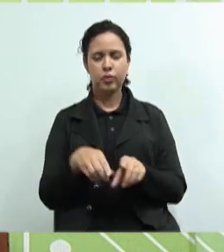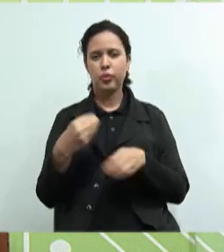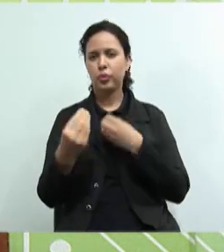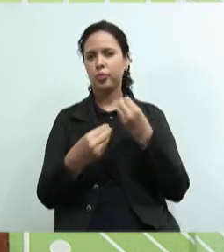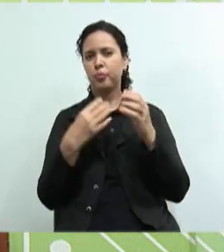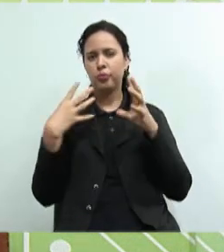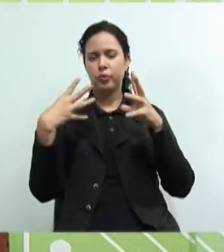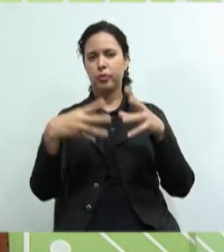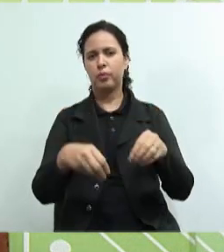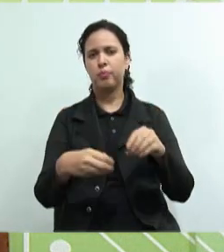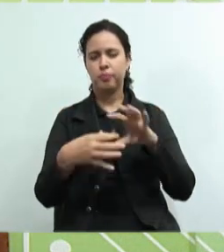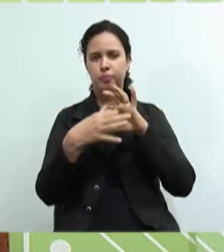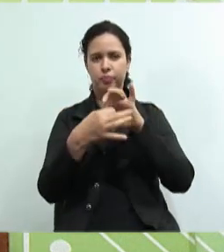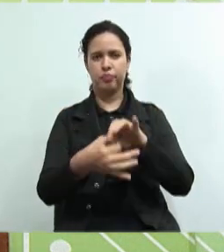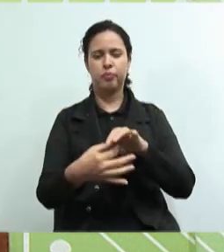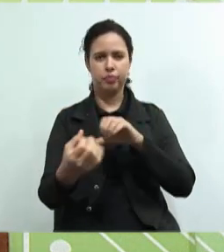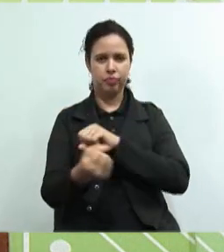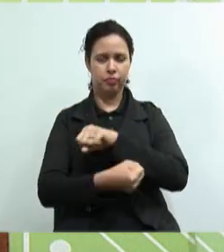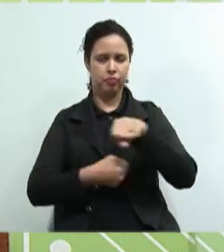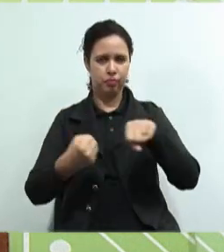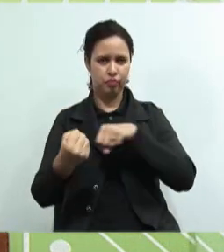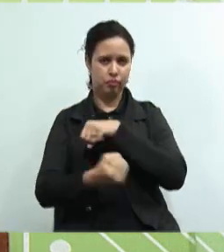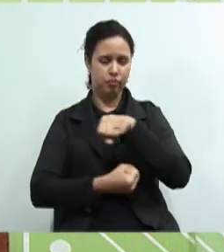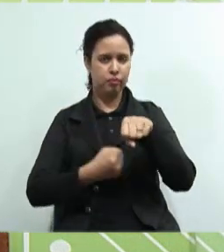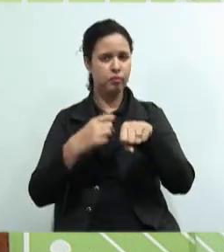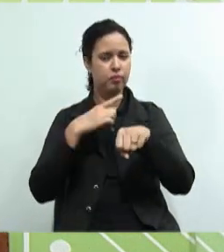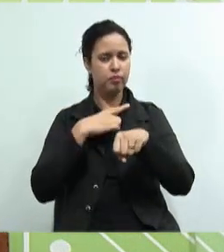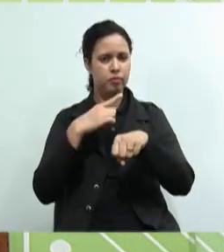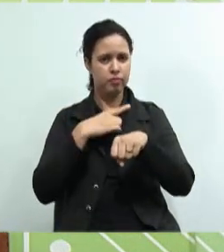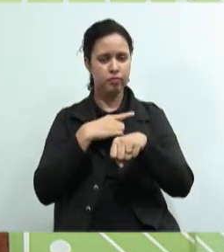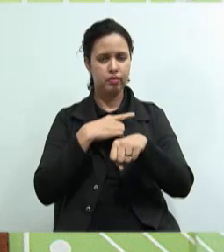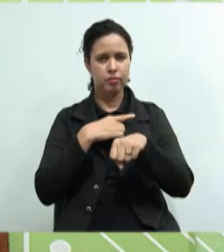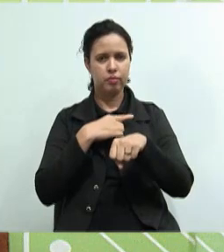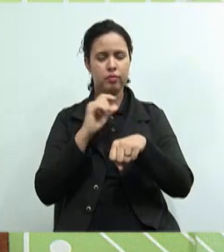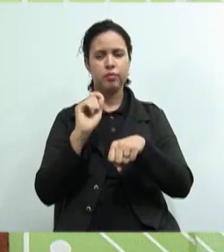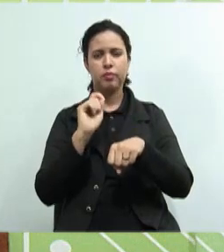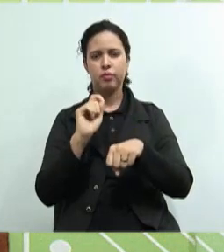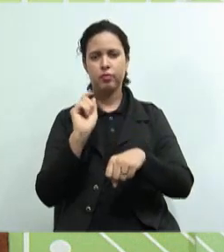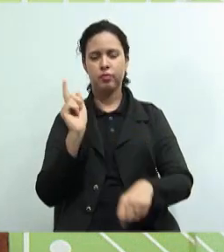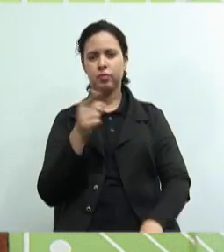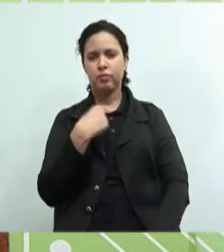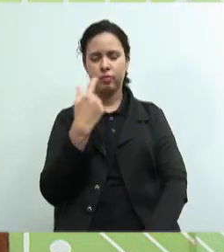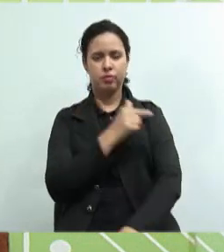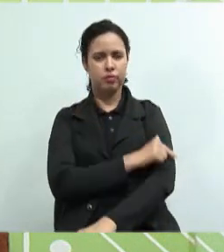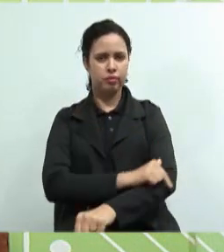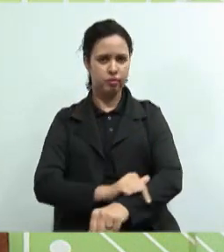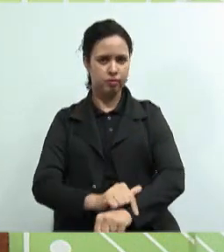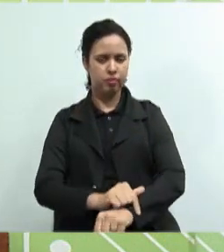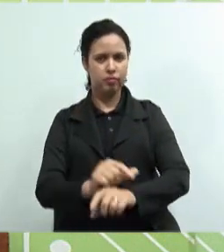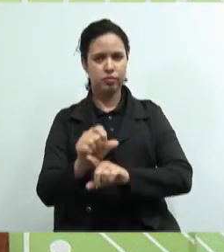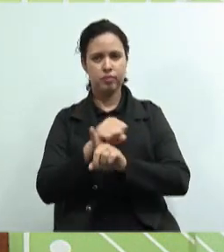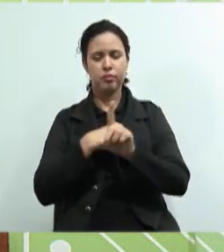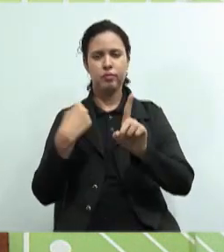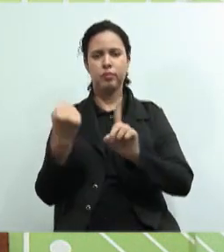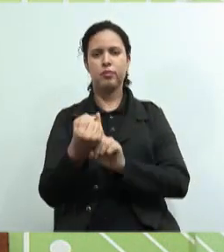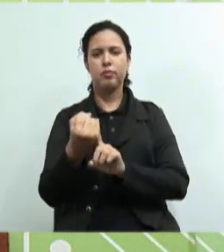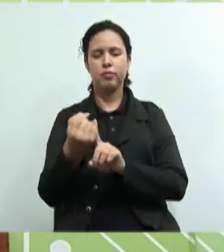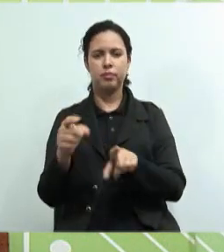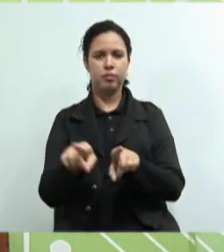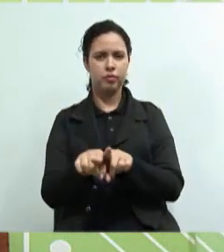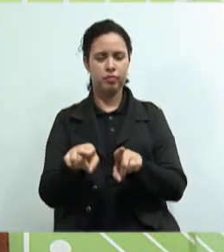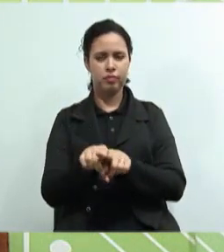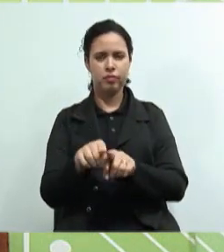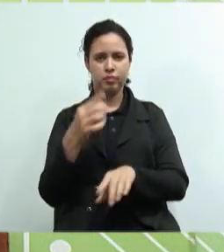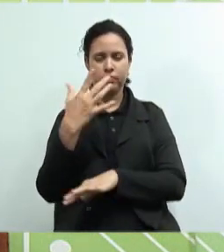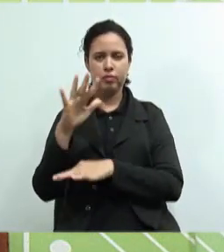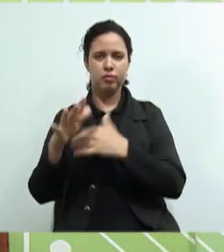relaciona à sustentabilidade. Essa sustentabilidade existe à medida que nós estamos respeitando a questão social, respeitando a questão ambiental